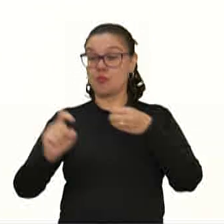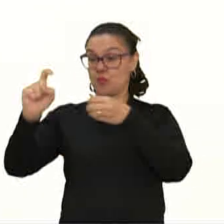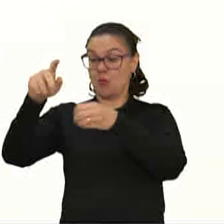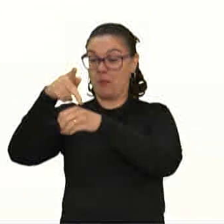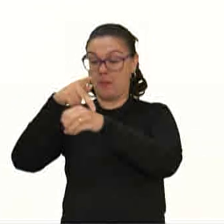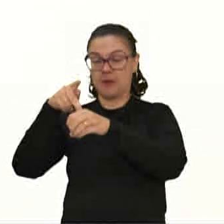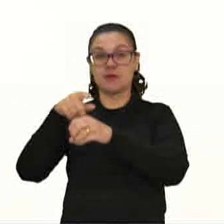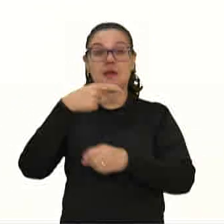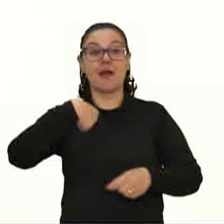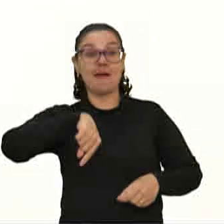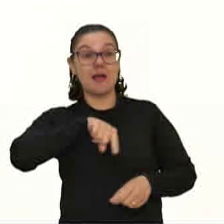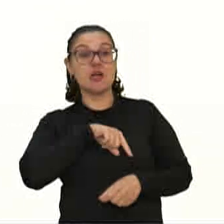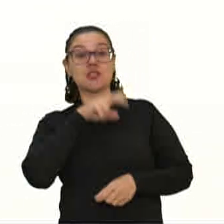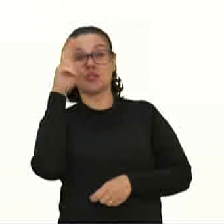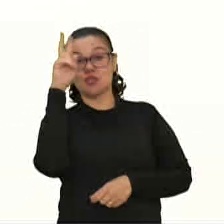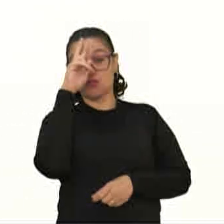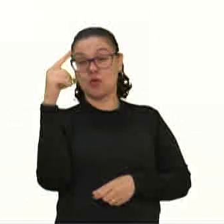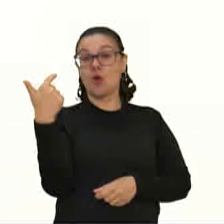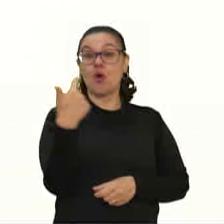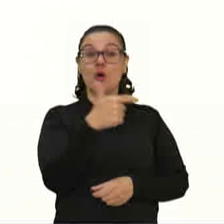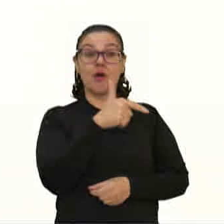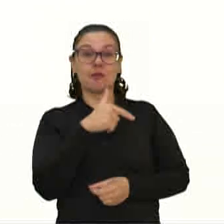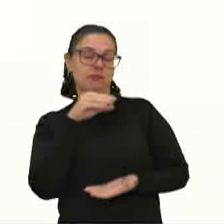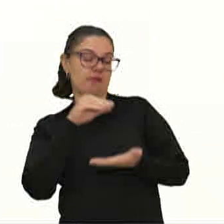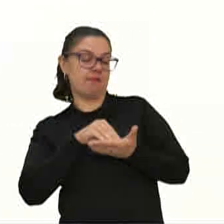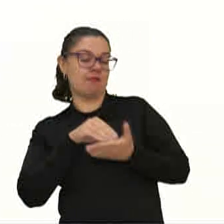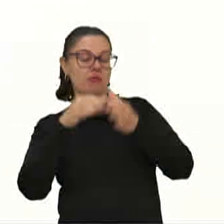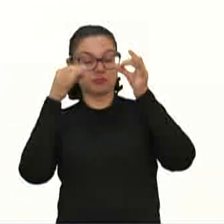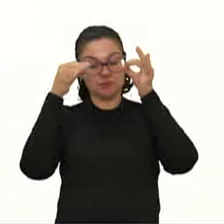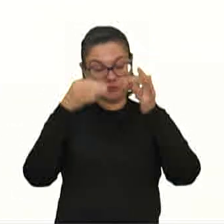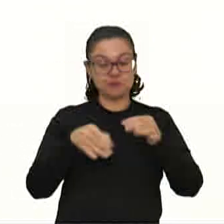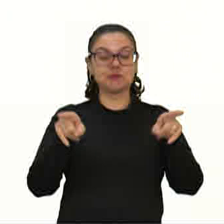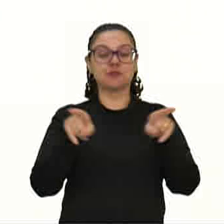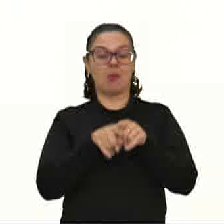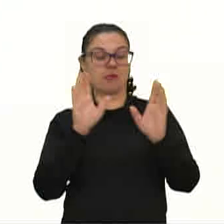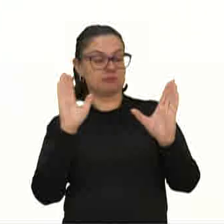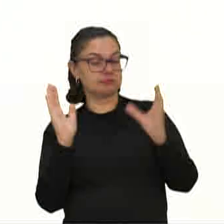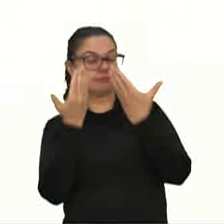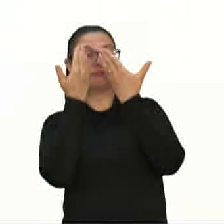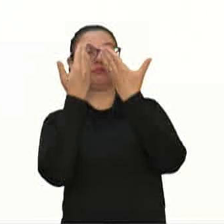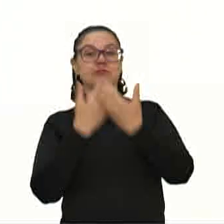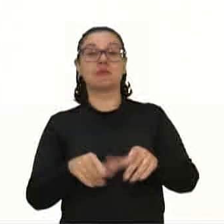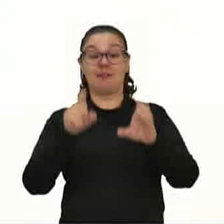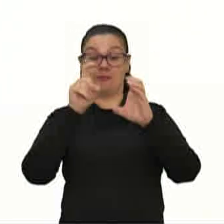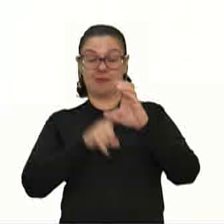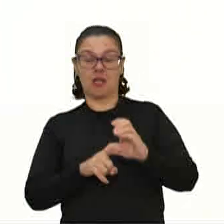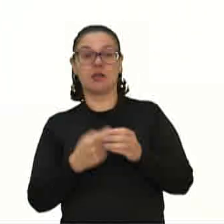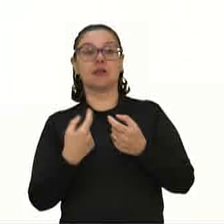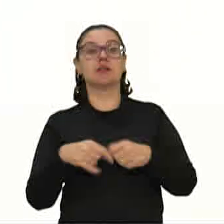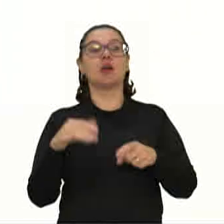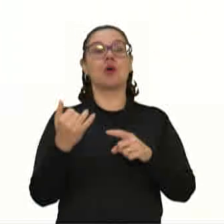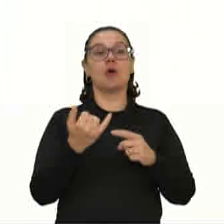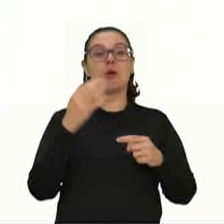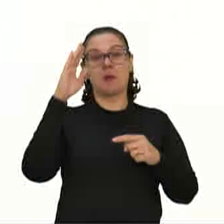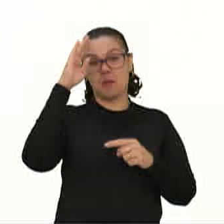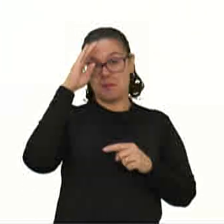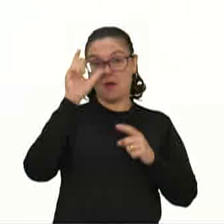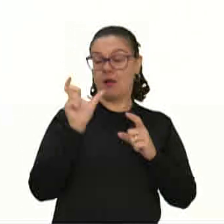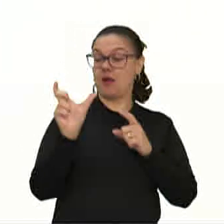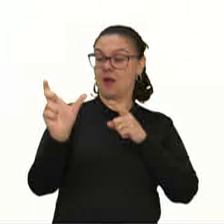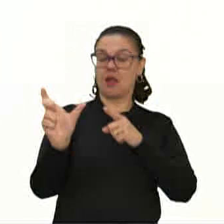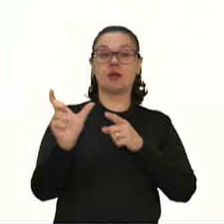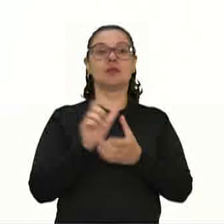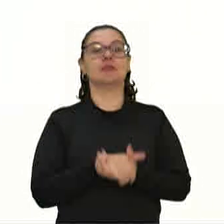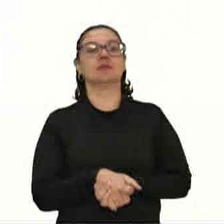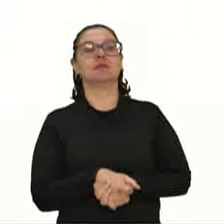nossa história não faltam injustiças e traidores, por isso a escolha da palavra importa, inconfidência ou